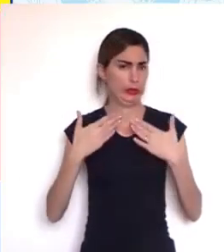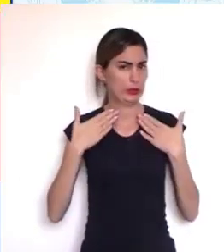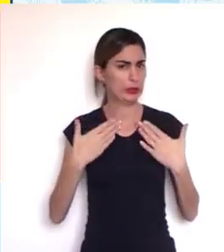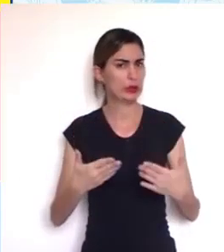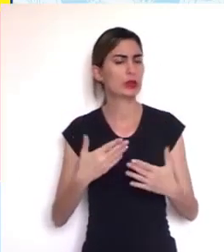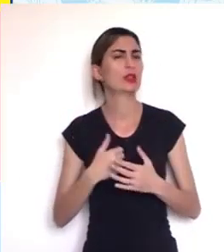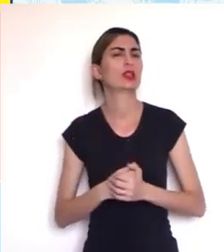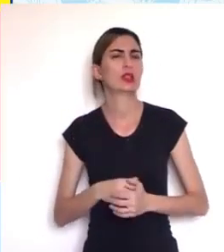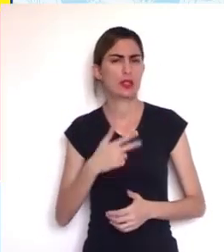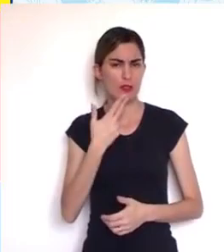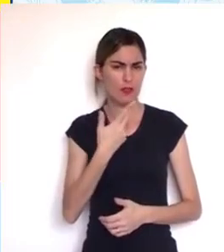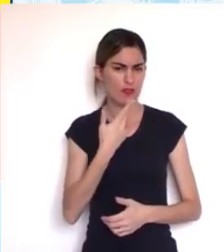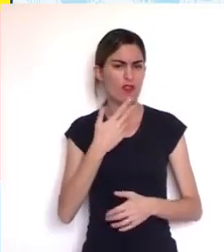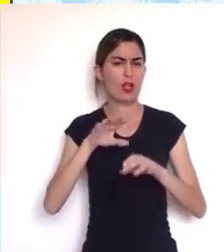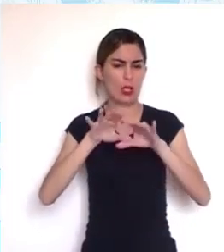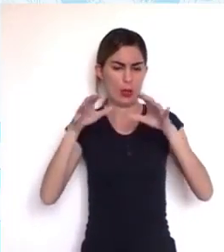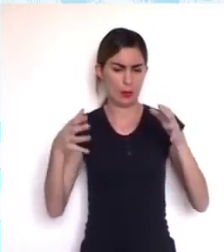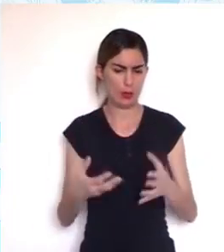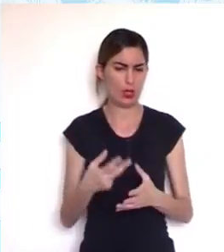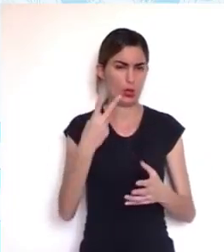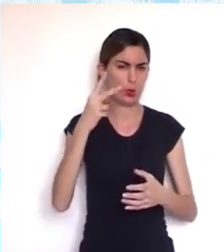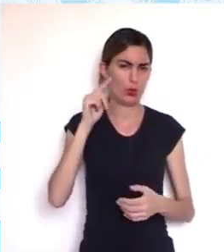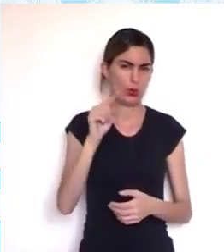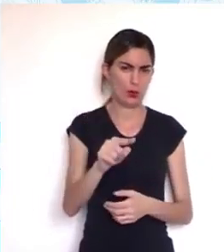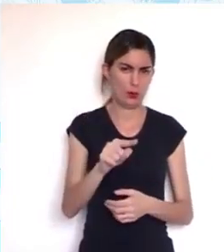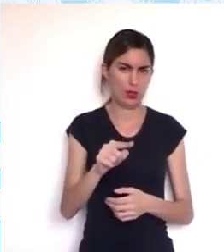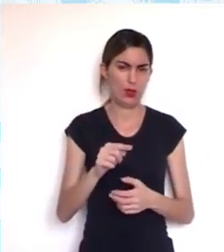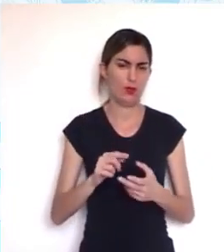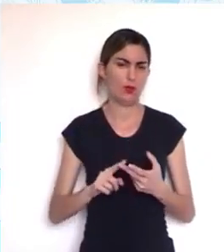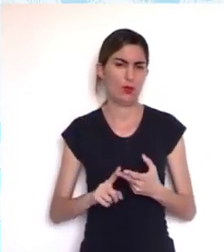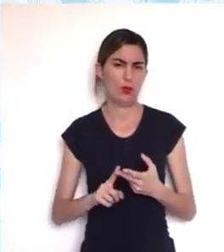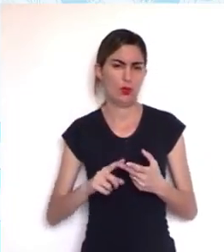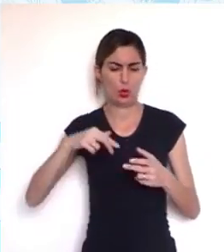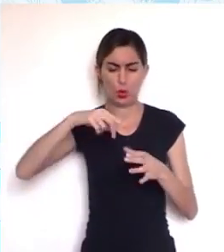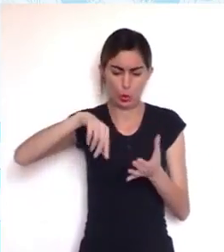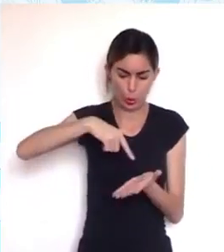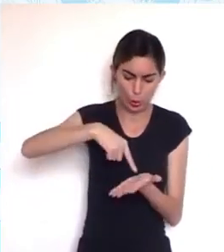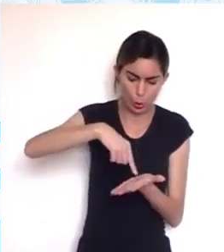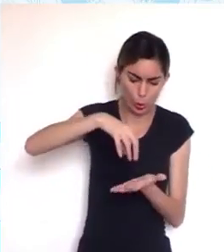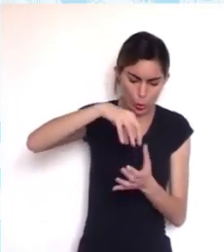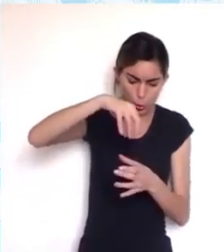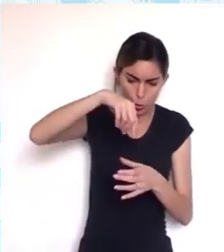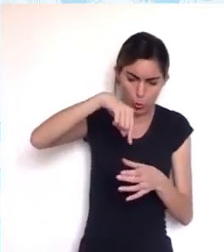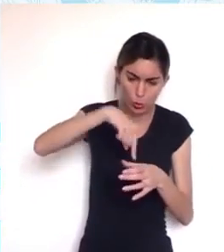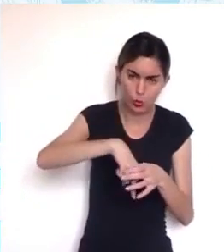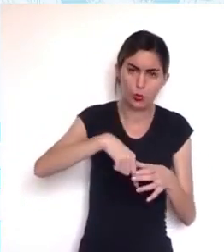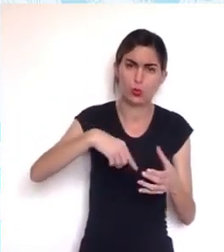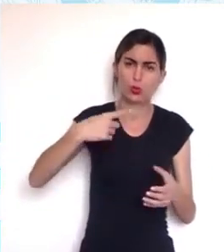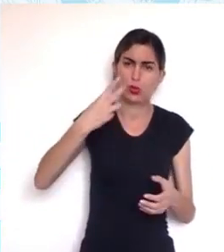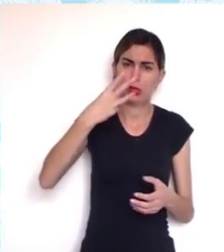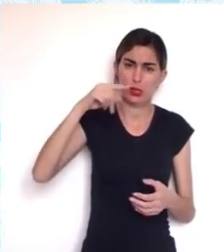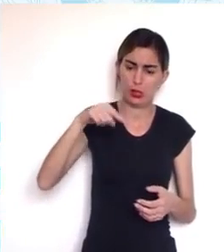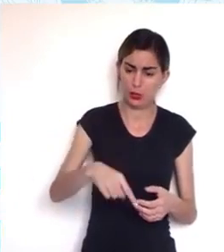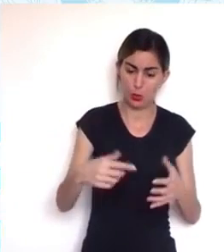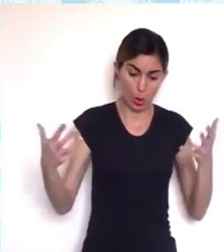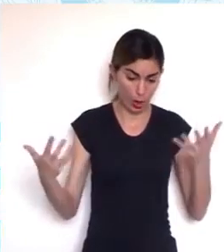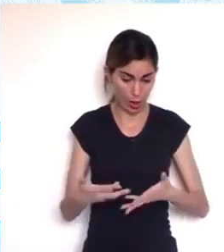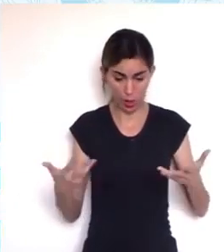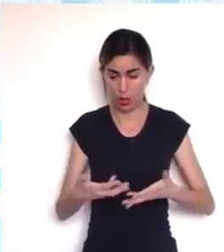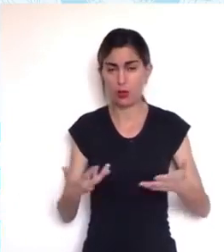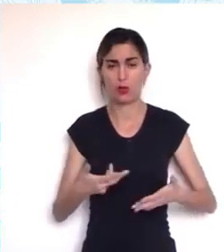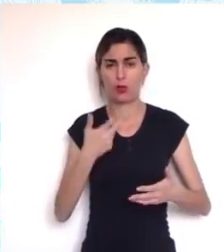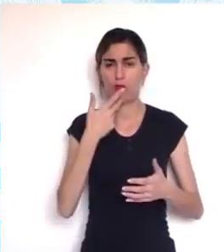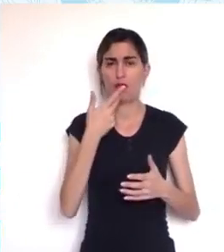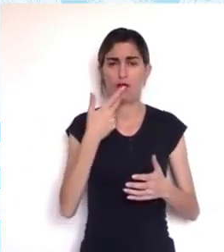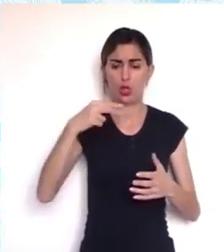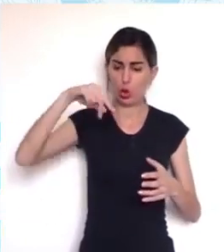Nossa! Quer dizer que do manto era 2.000, do núcleo externo já era 3.000, e agora quando